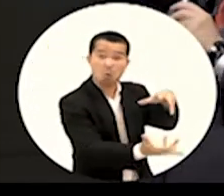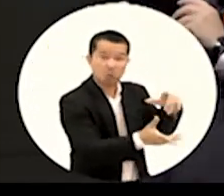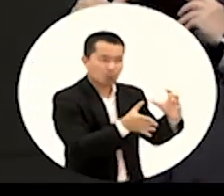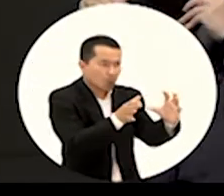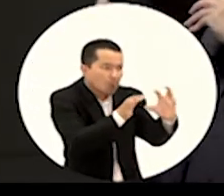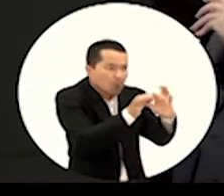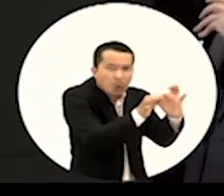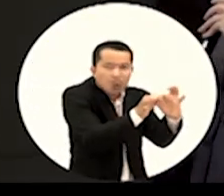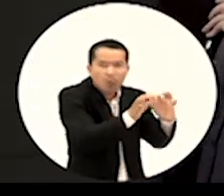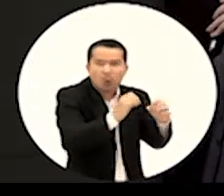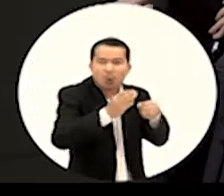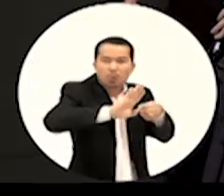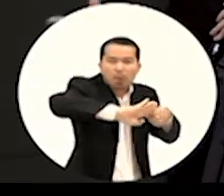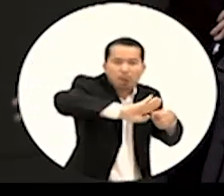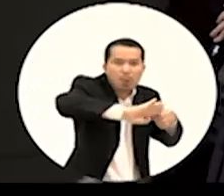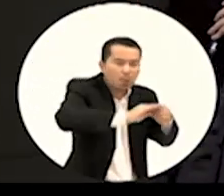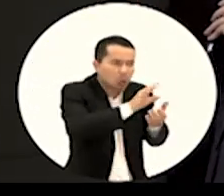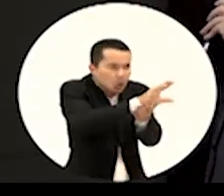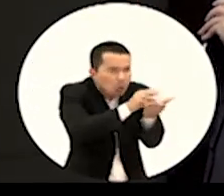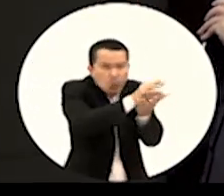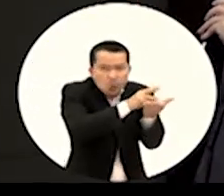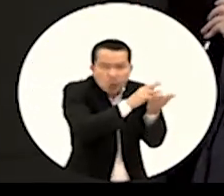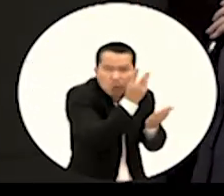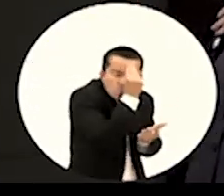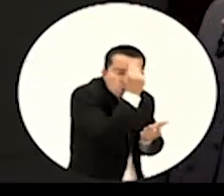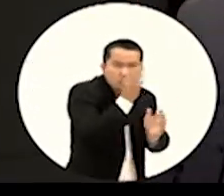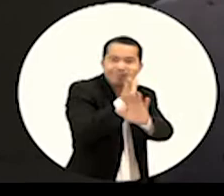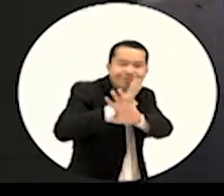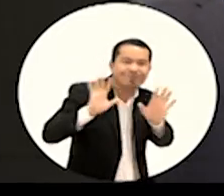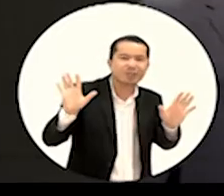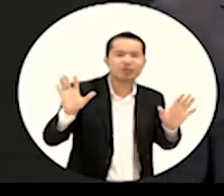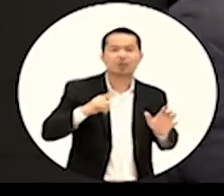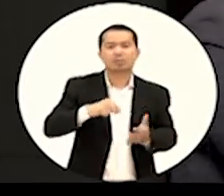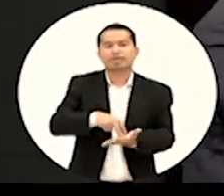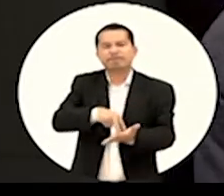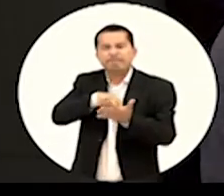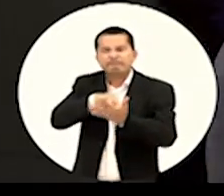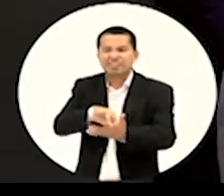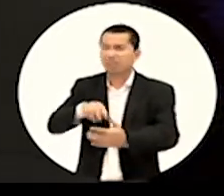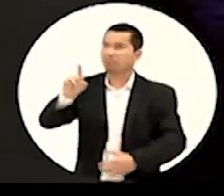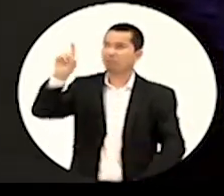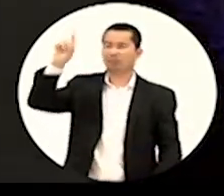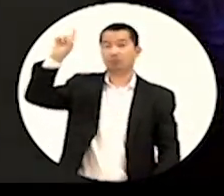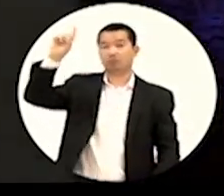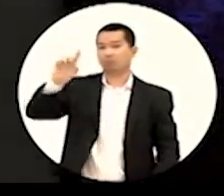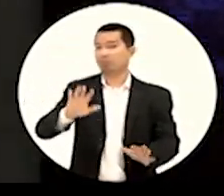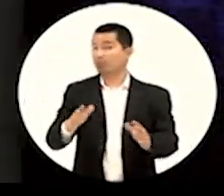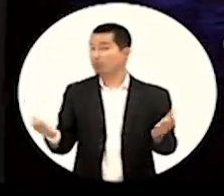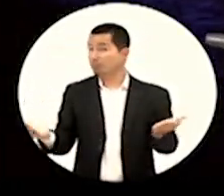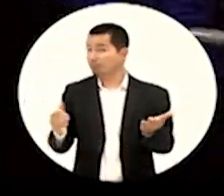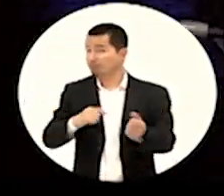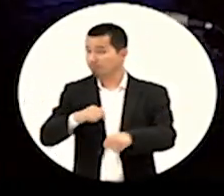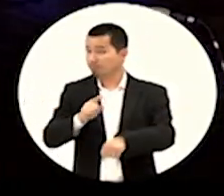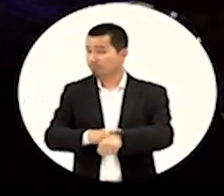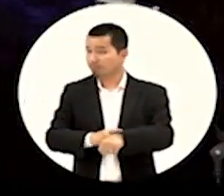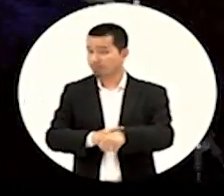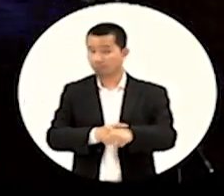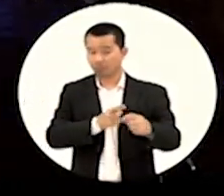se vender a qualquer uma delas. E no momento do confronto,